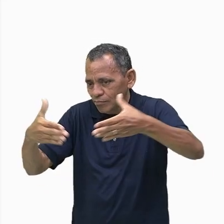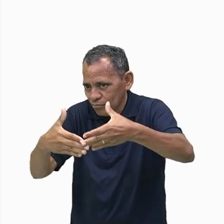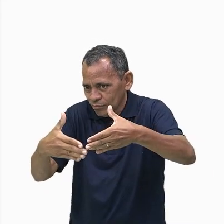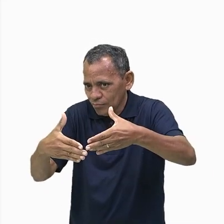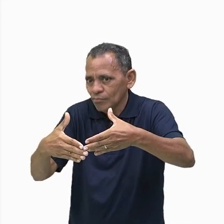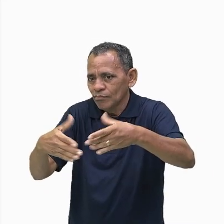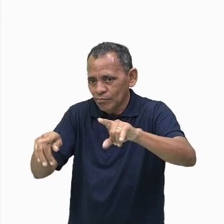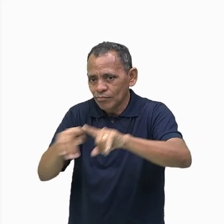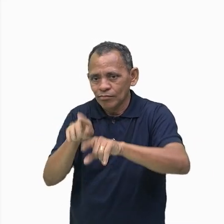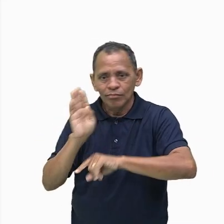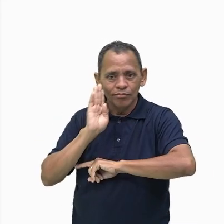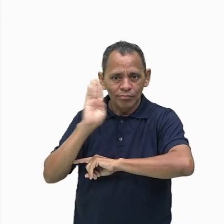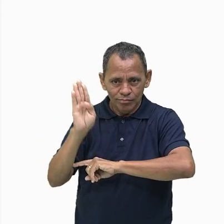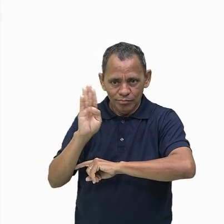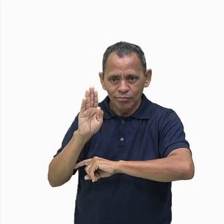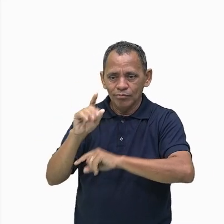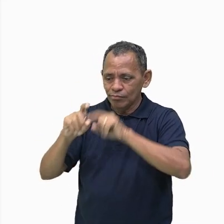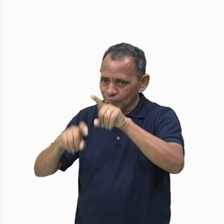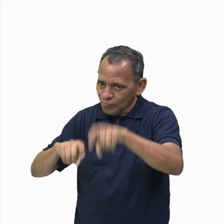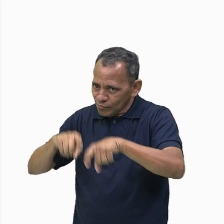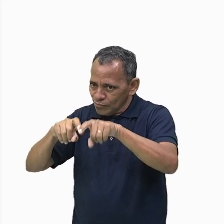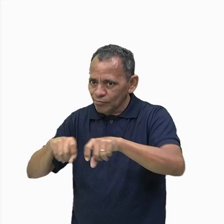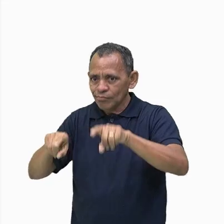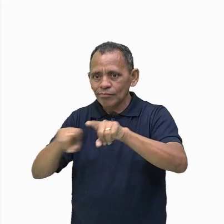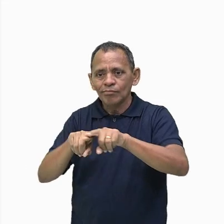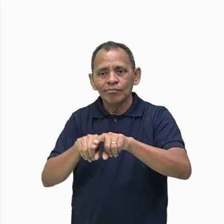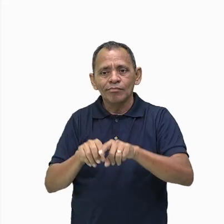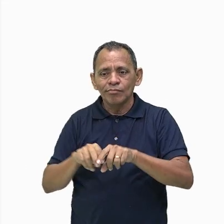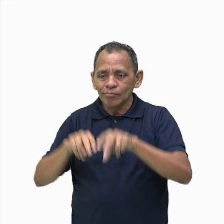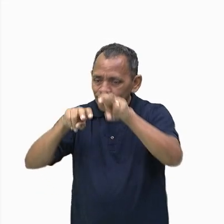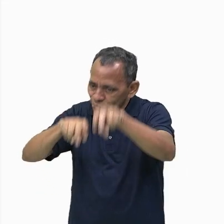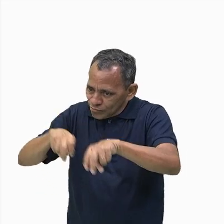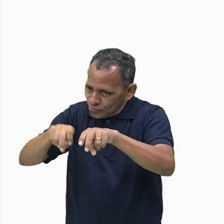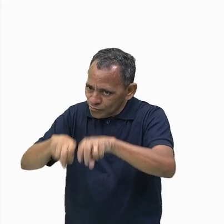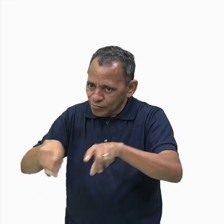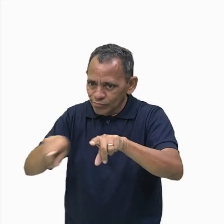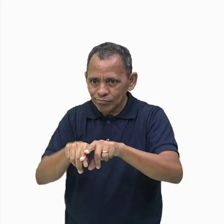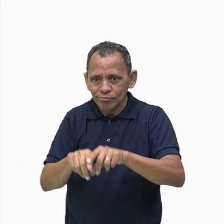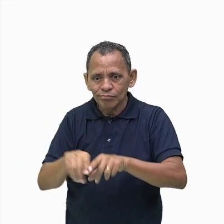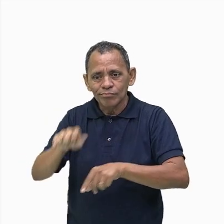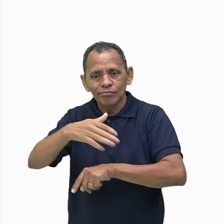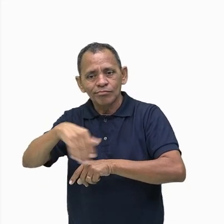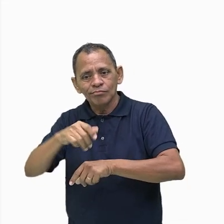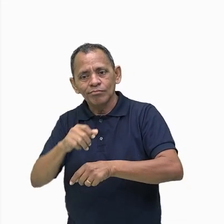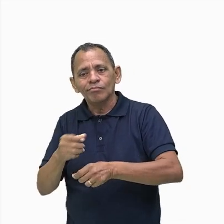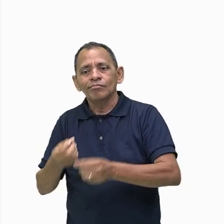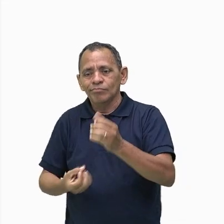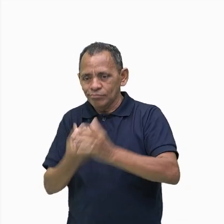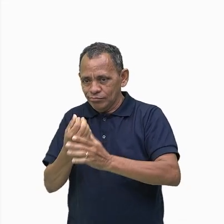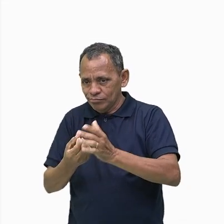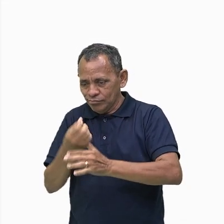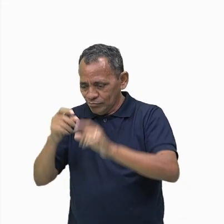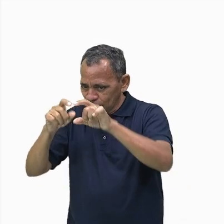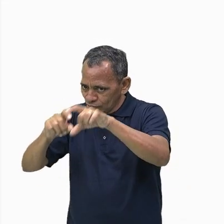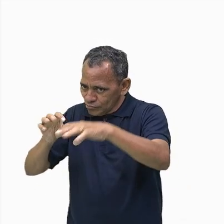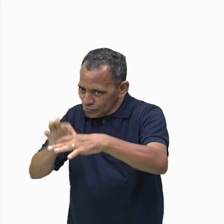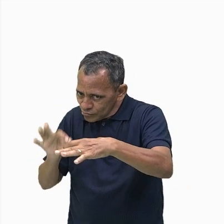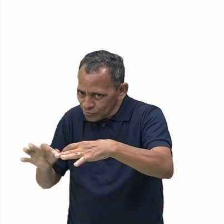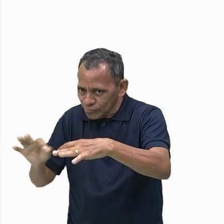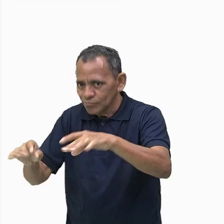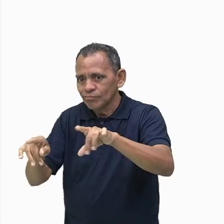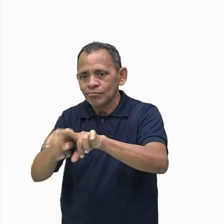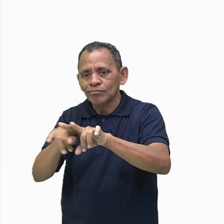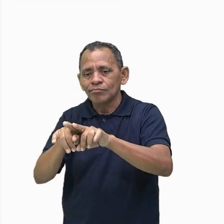né, principalmente a área rural, fazendas, áreas de produção agrícola ou até mesmo